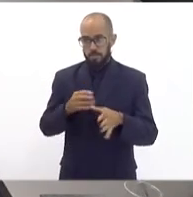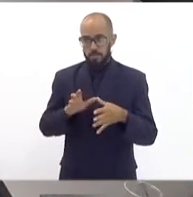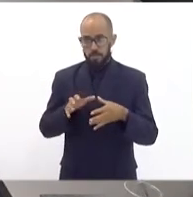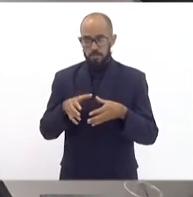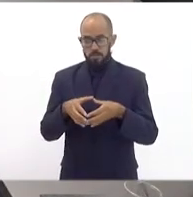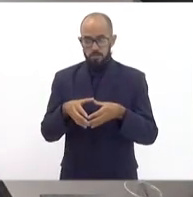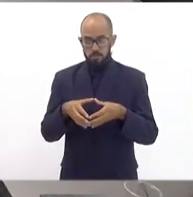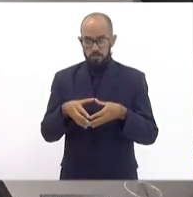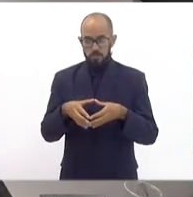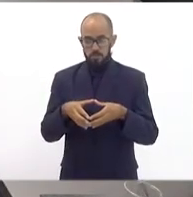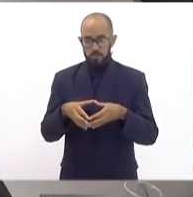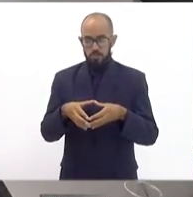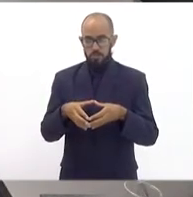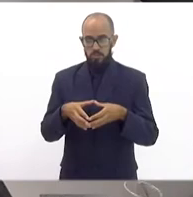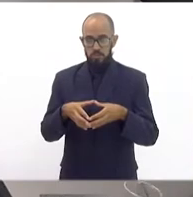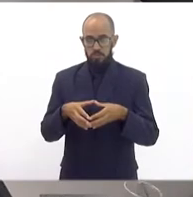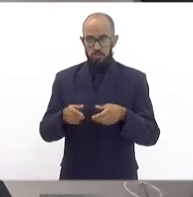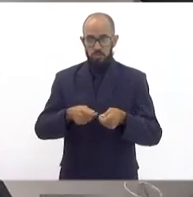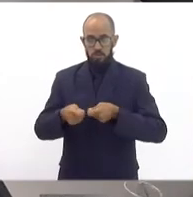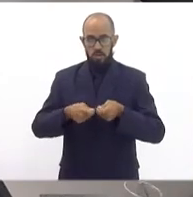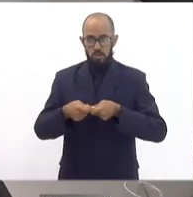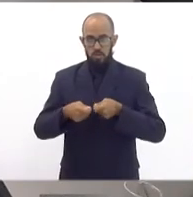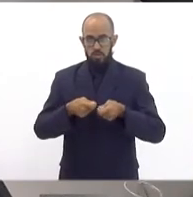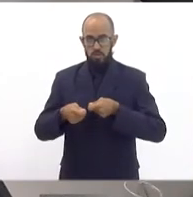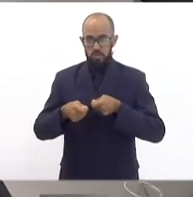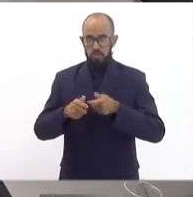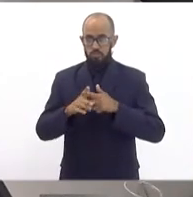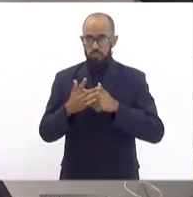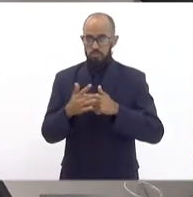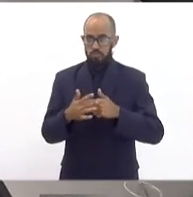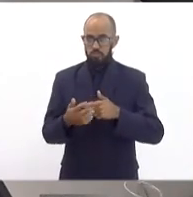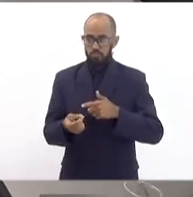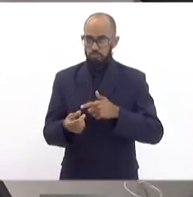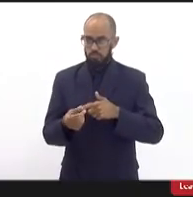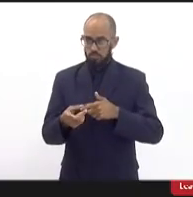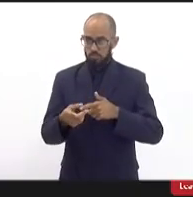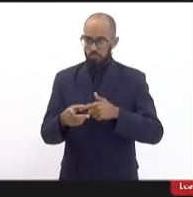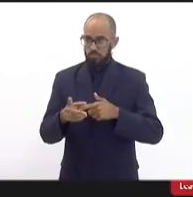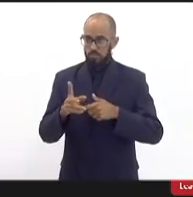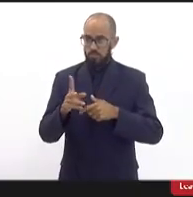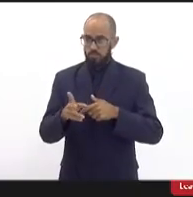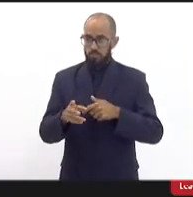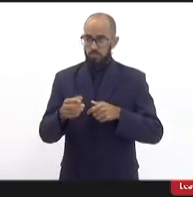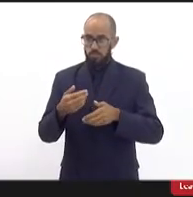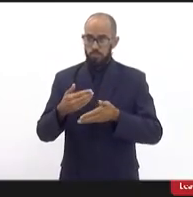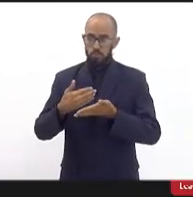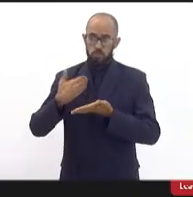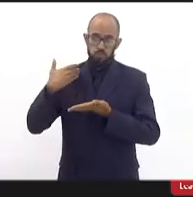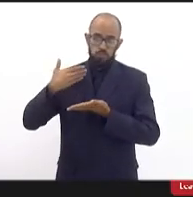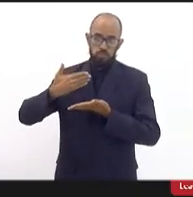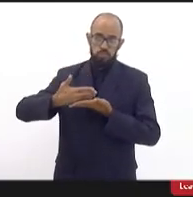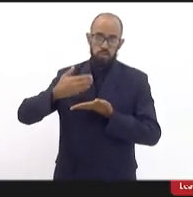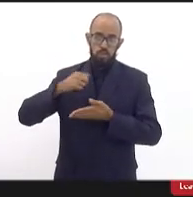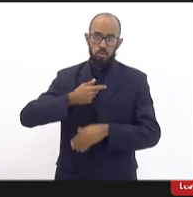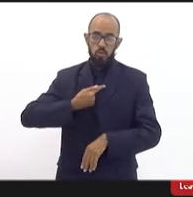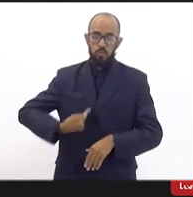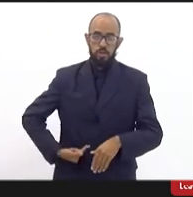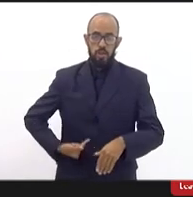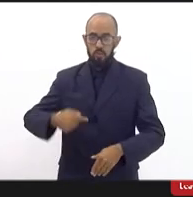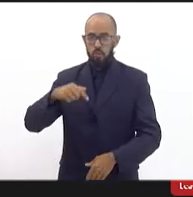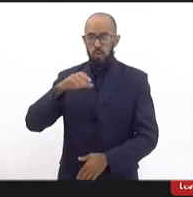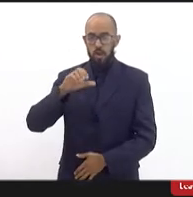comissões que estão negociando o reajuste desde a época do Cabral e do